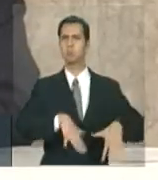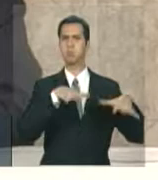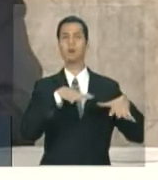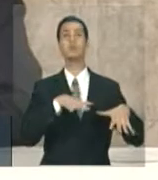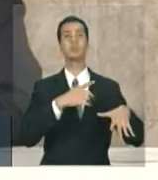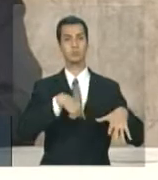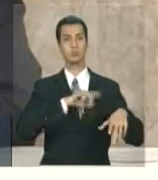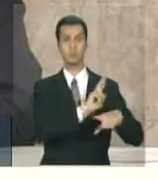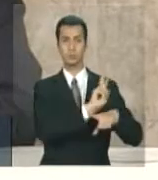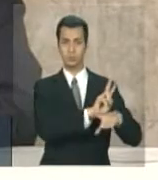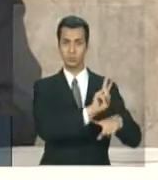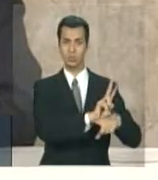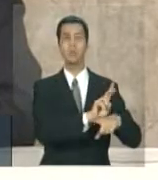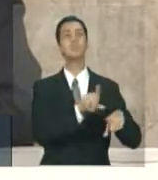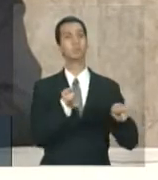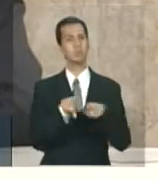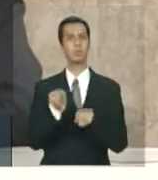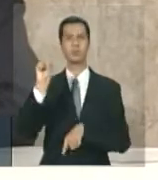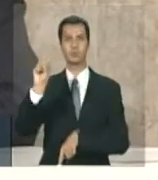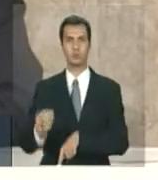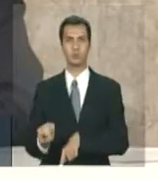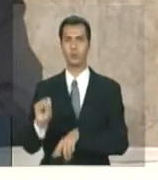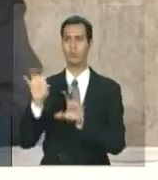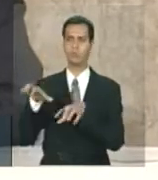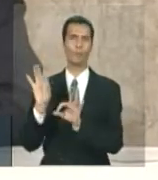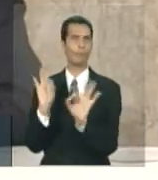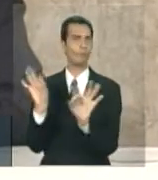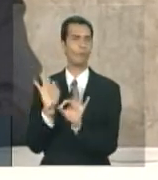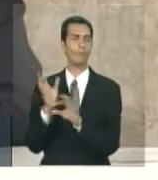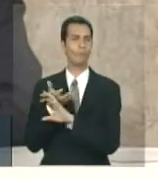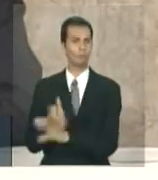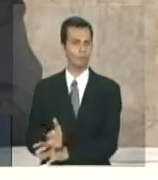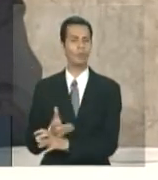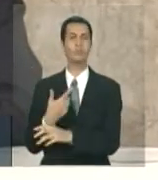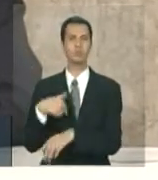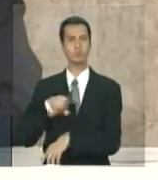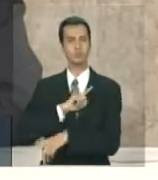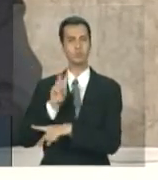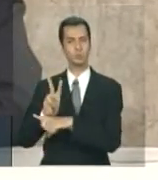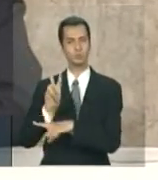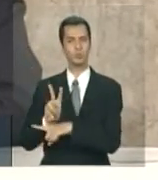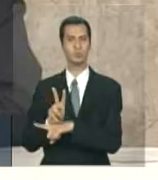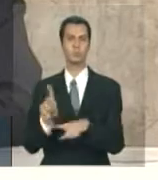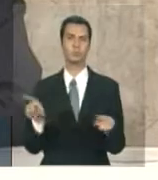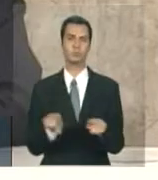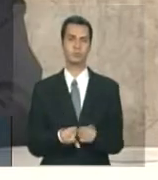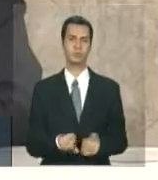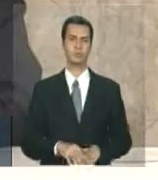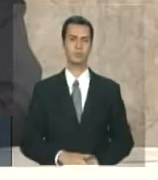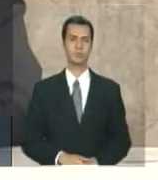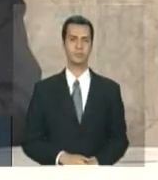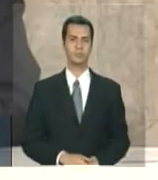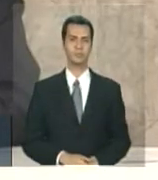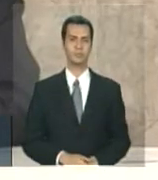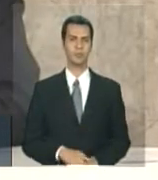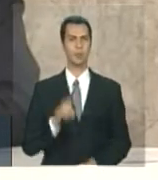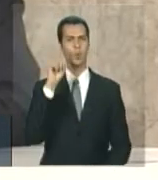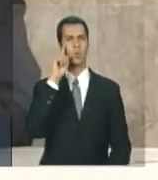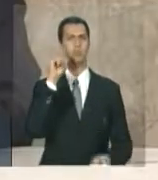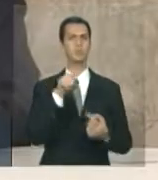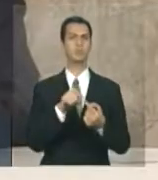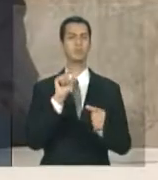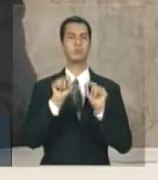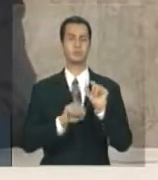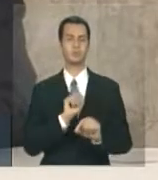federal e dos estados da região sul para tratar esse problema da estiagem. E o objetivo é que esse